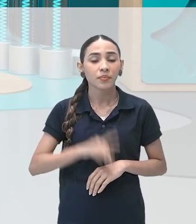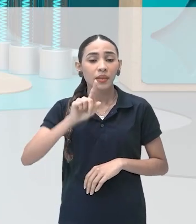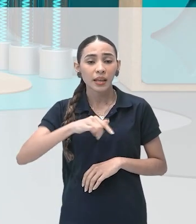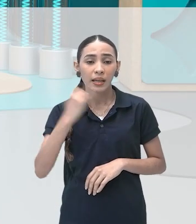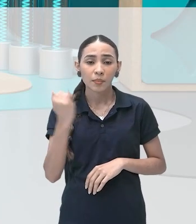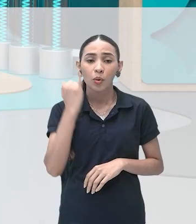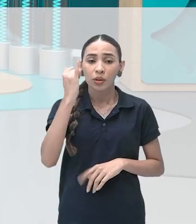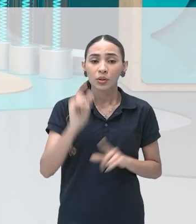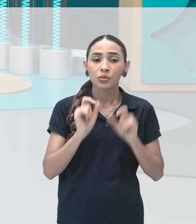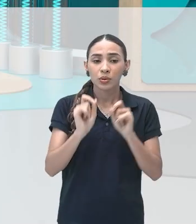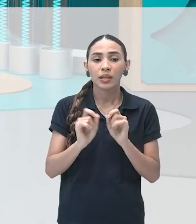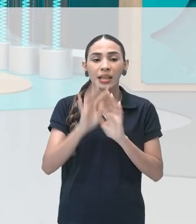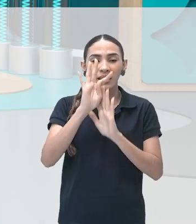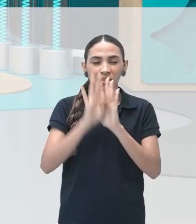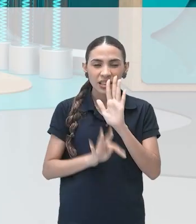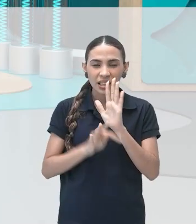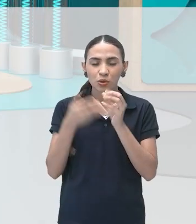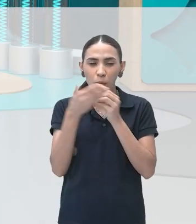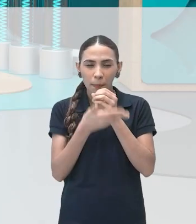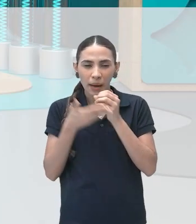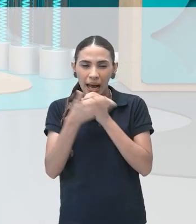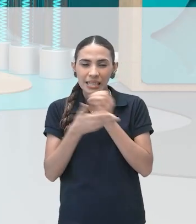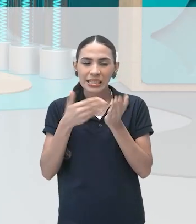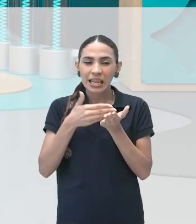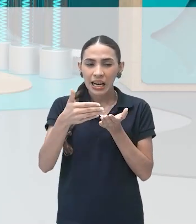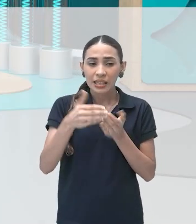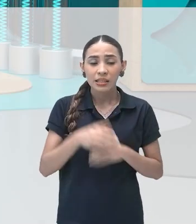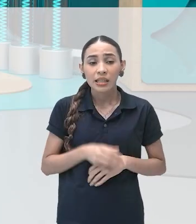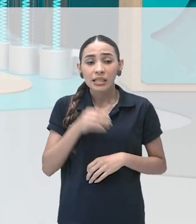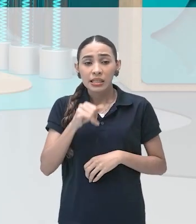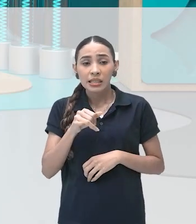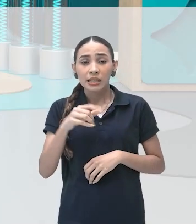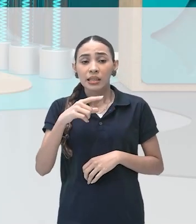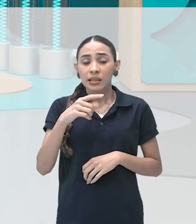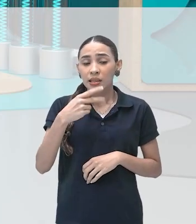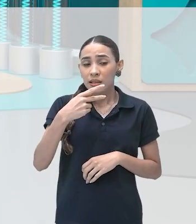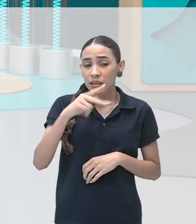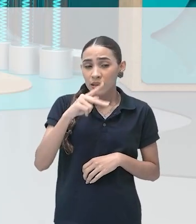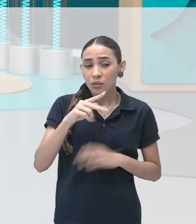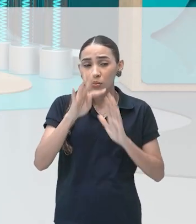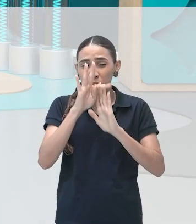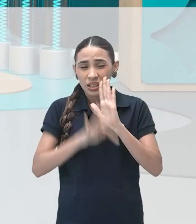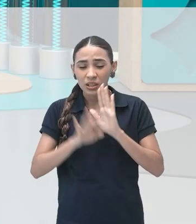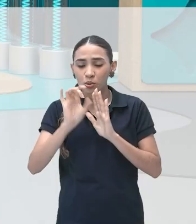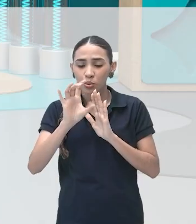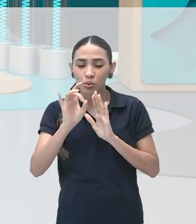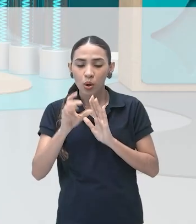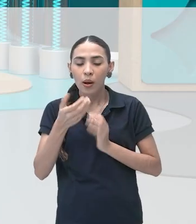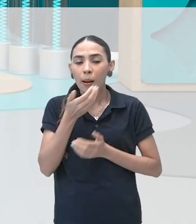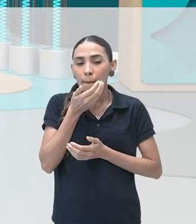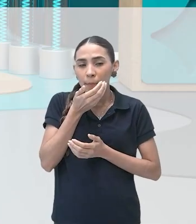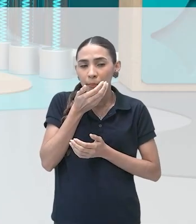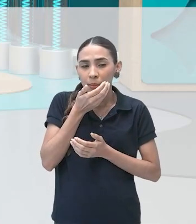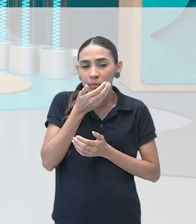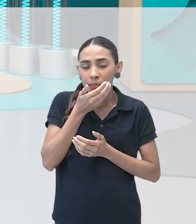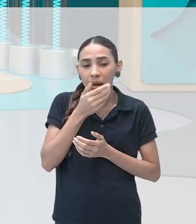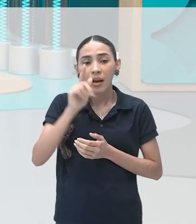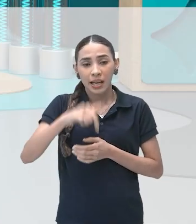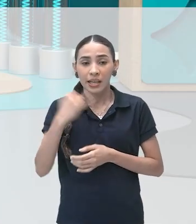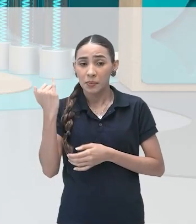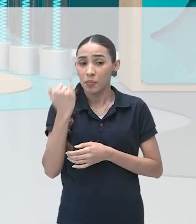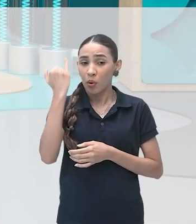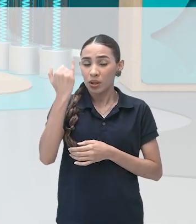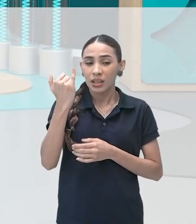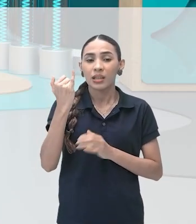é importante fazer um texto introdutório. Se o teu texto vai ser um texto só de áudio, é